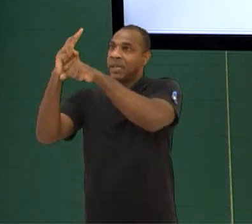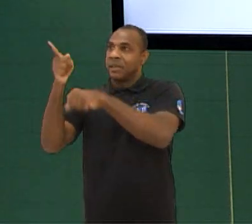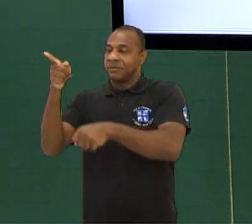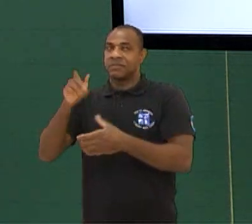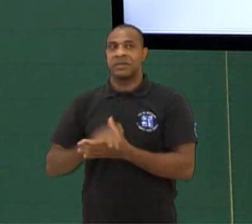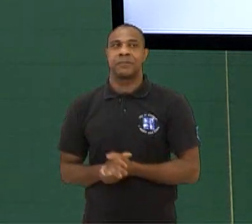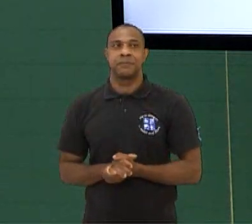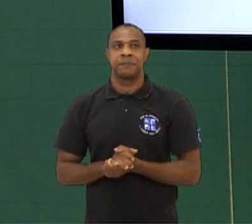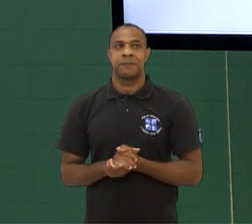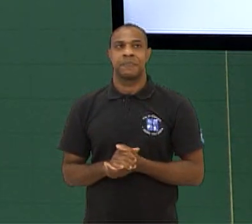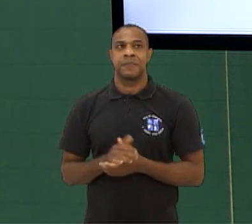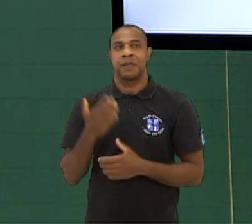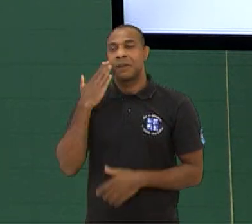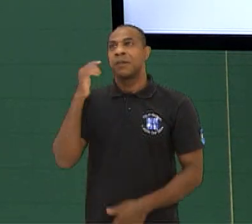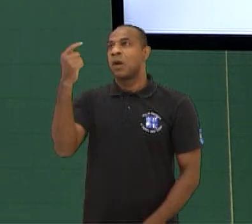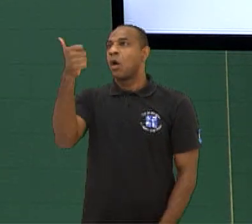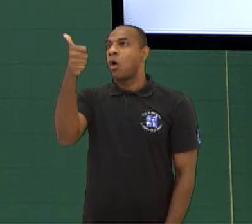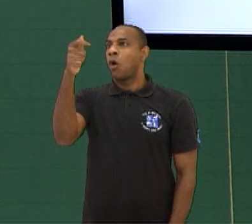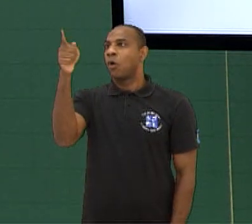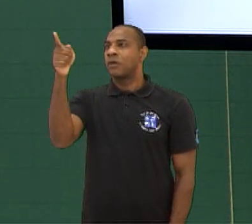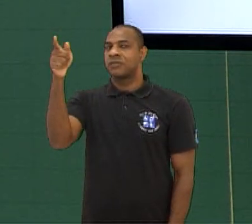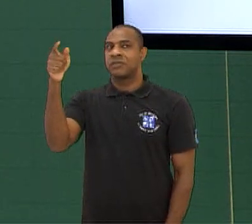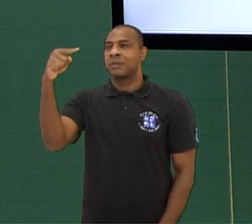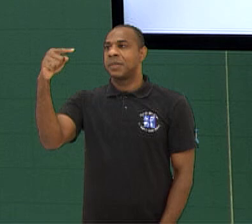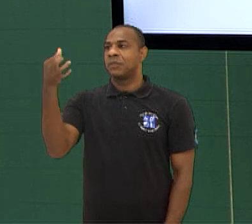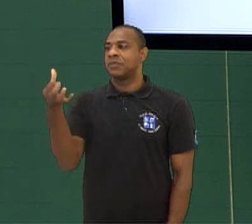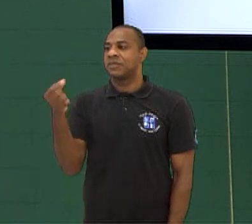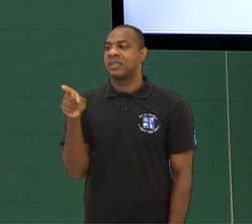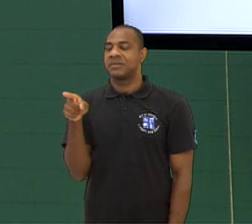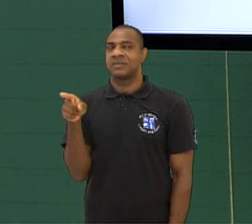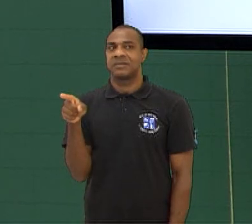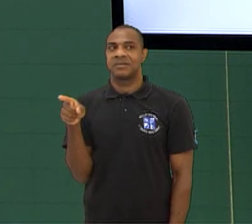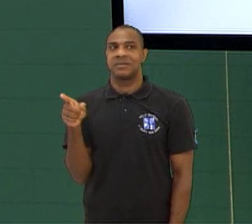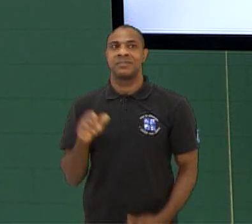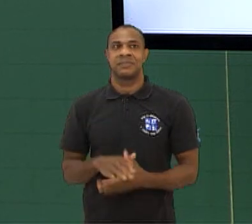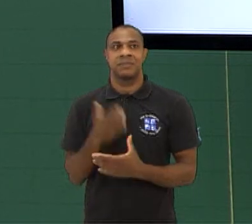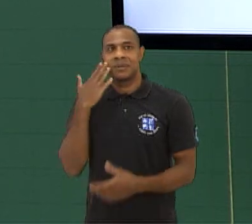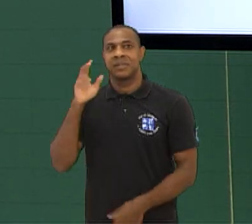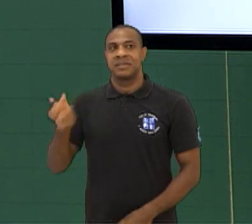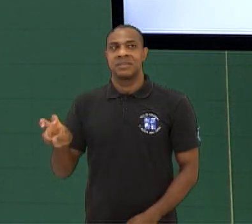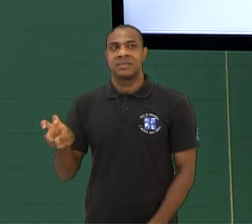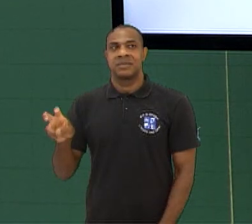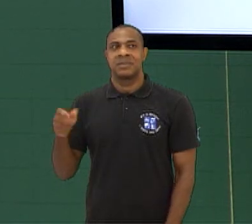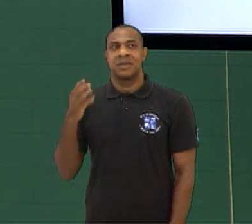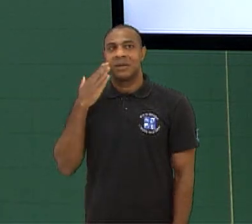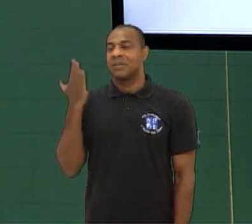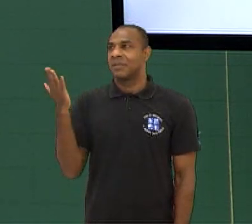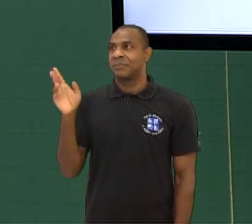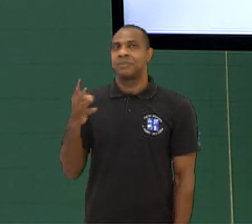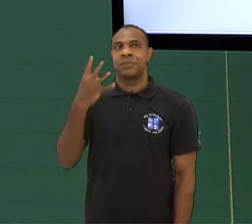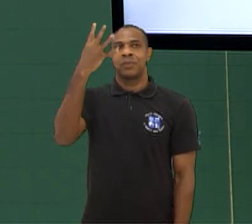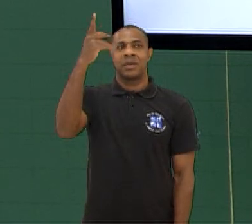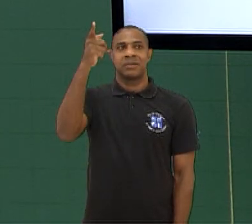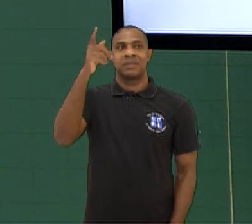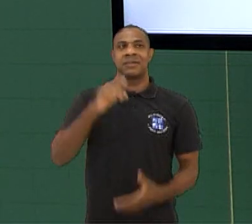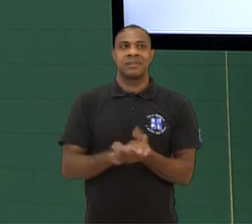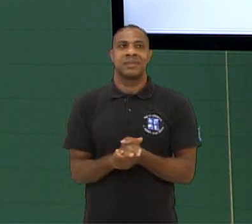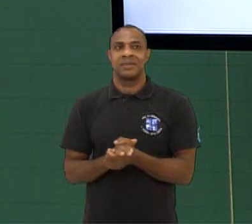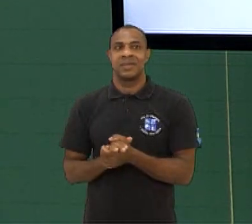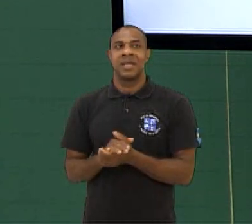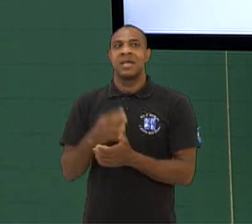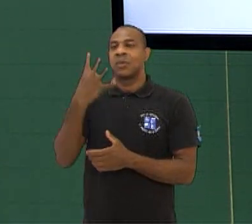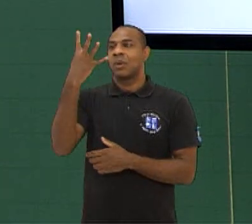1, abaixa a vírgula. Então, aqui deu 1,5. Só que é meio x. Eu não quero meio x, eu